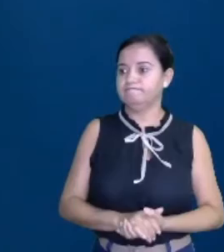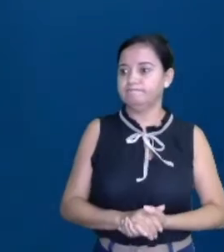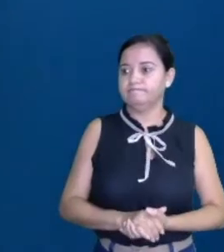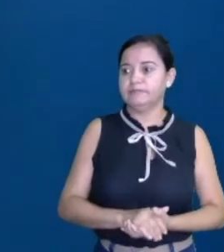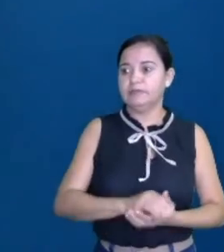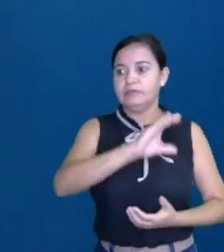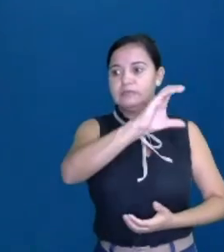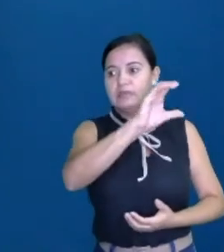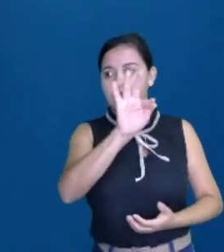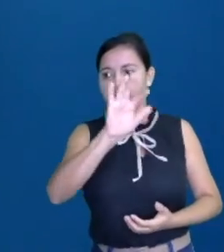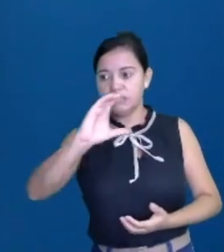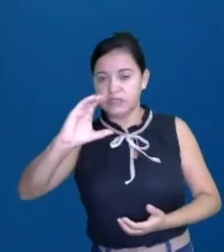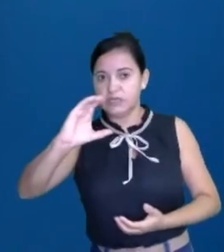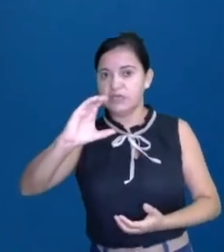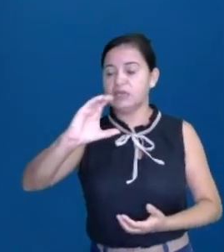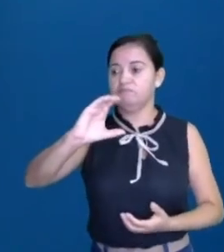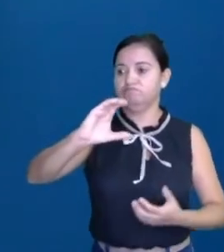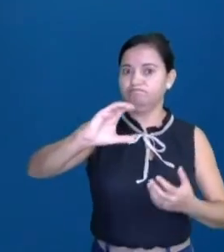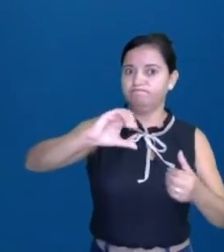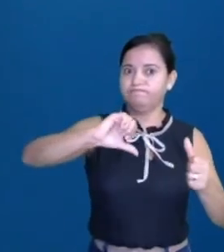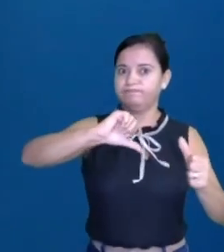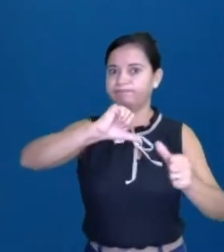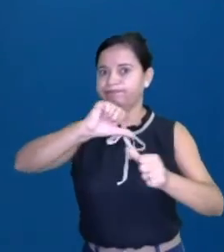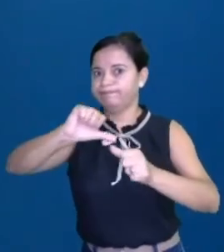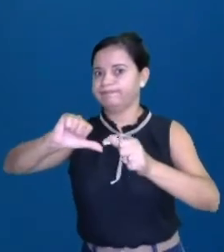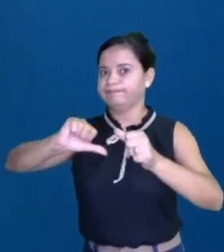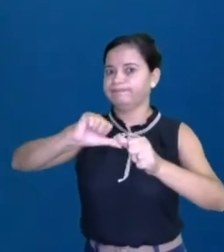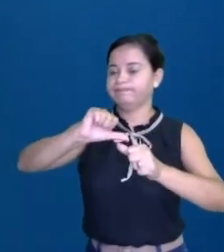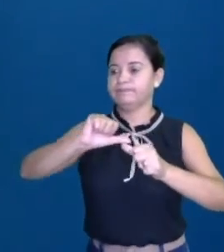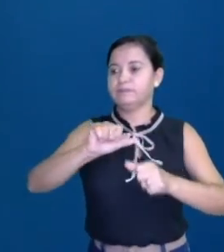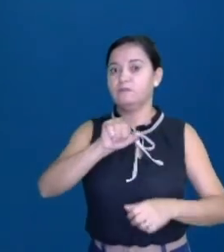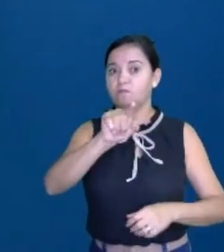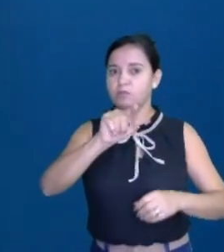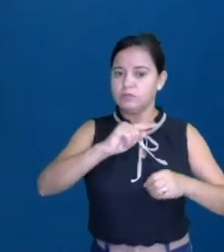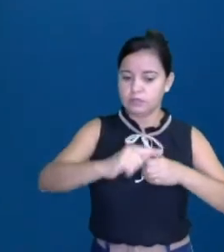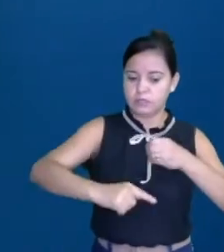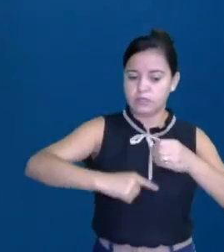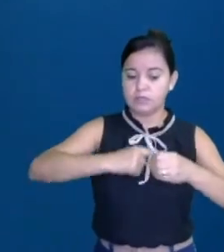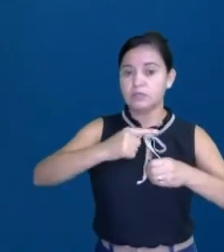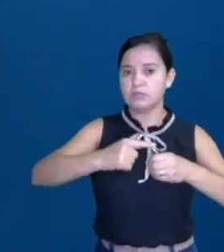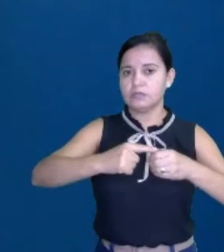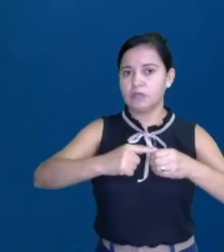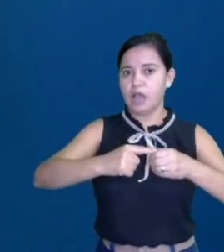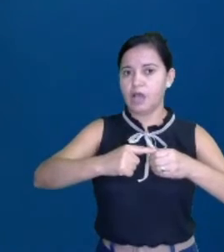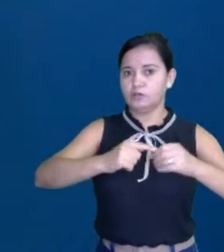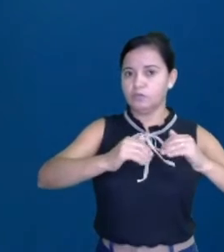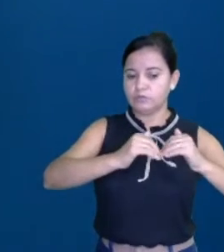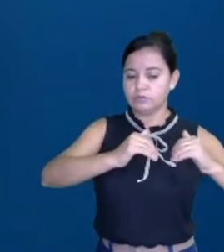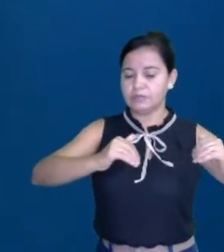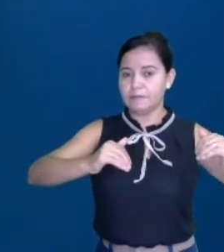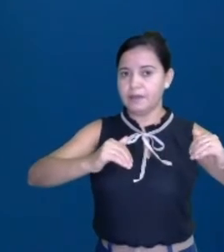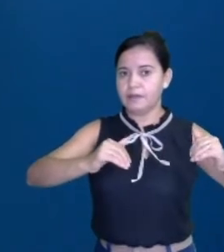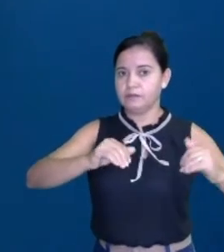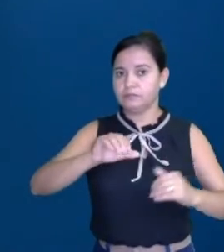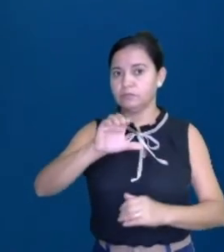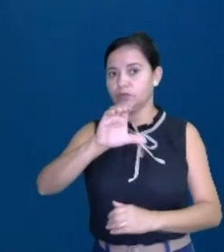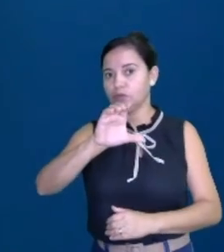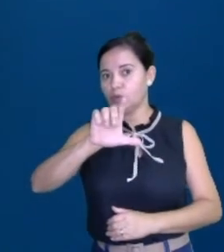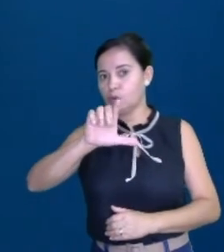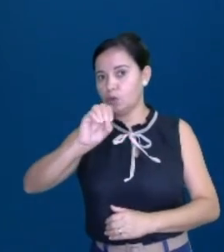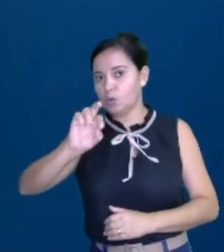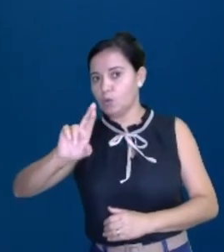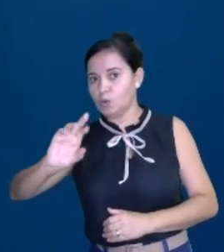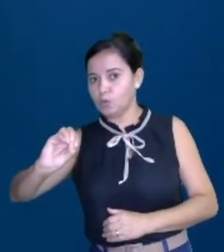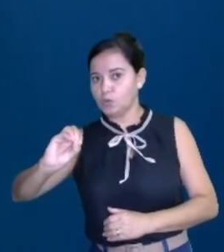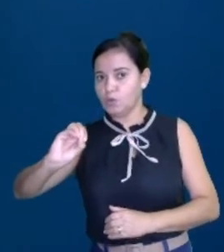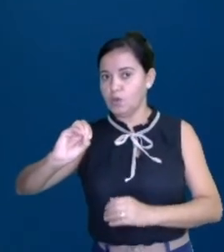fluocloro, clorofluorcarbono, vai ocorrer o quê? Você vai separar um átomo livre de cloro. Esse átomo livre de cloro, ele vai se